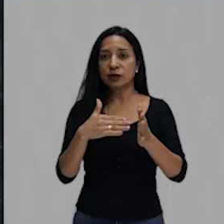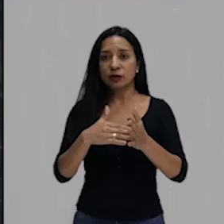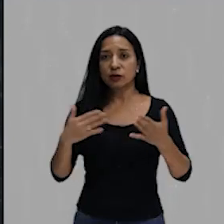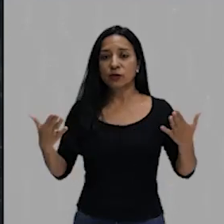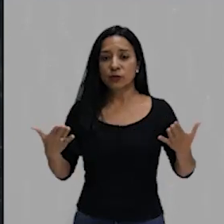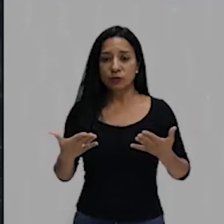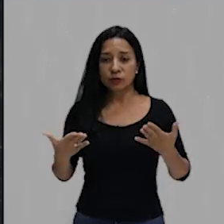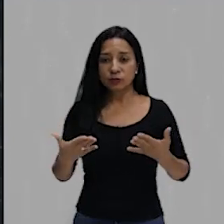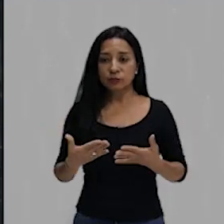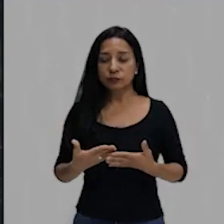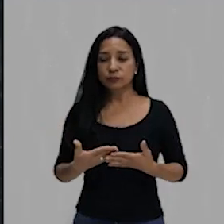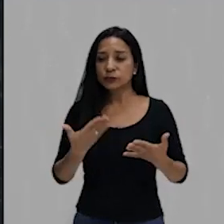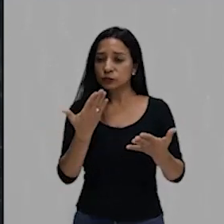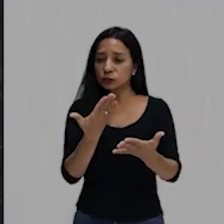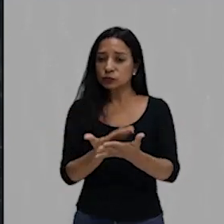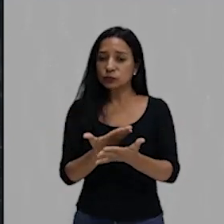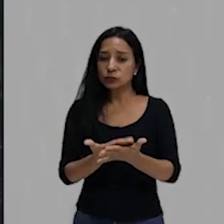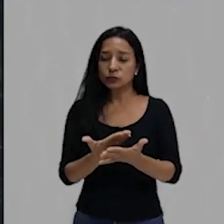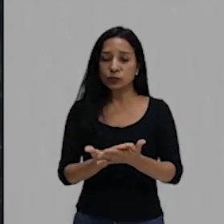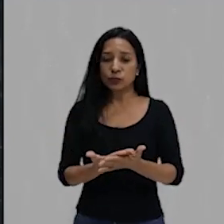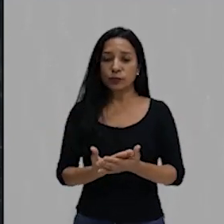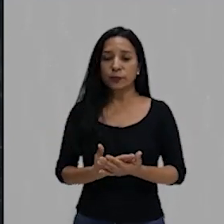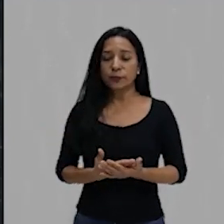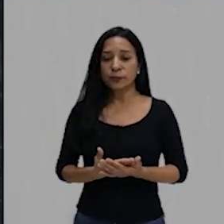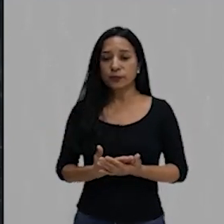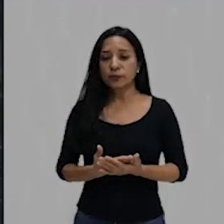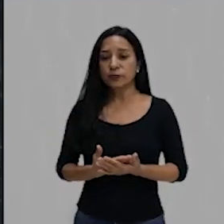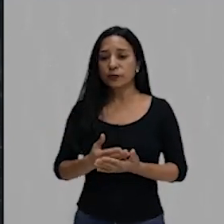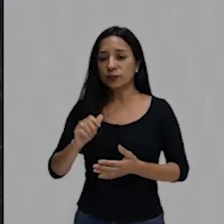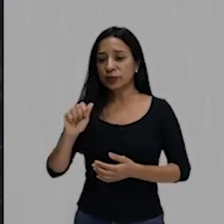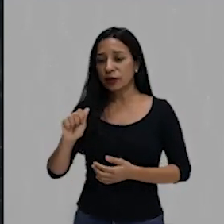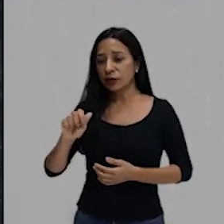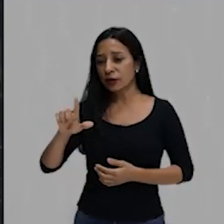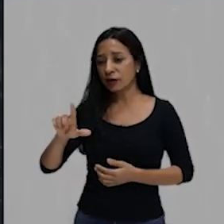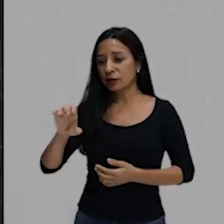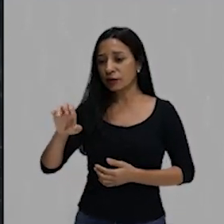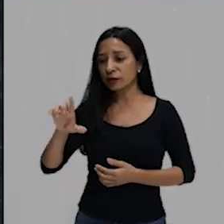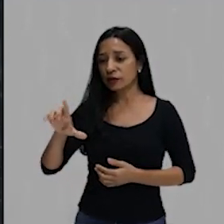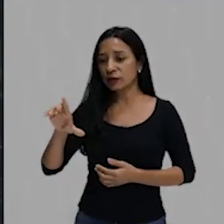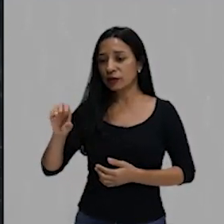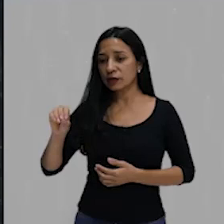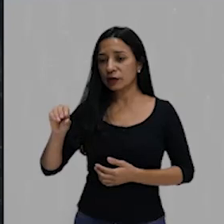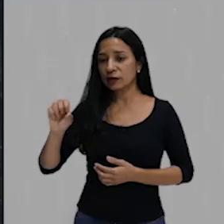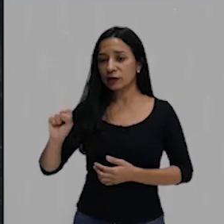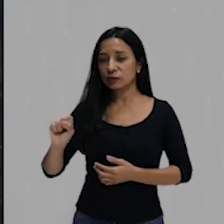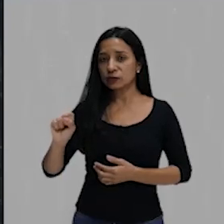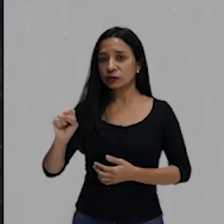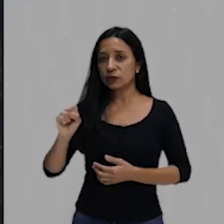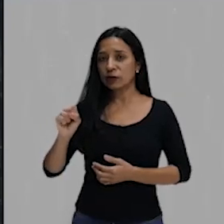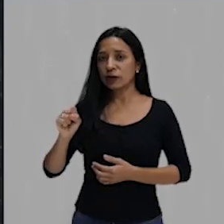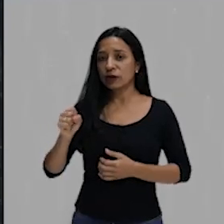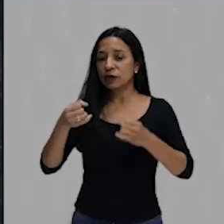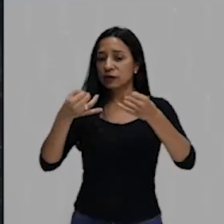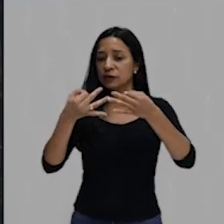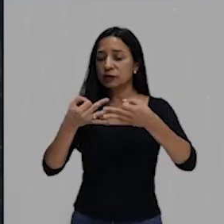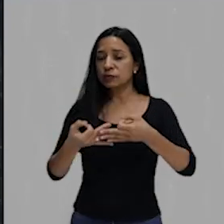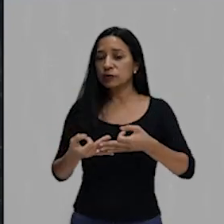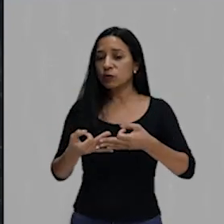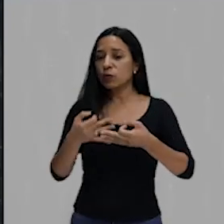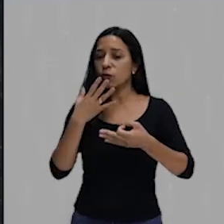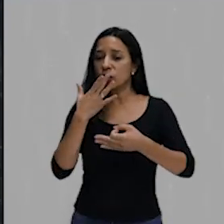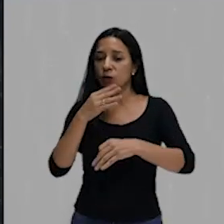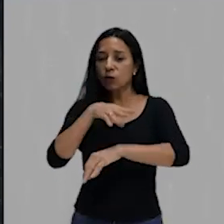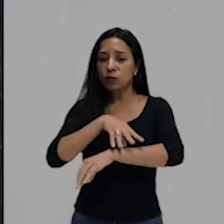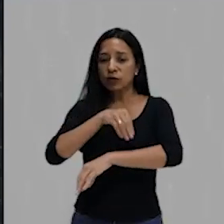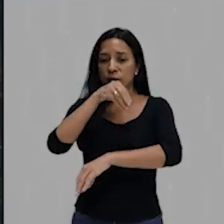viu, quando a gente estudou sobre alelos múltiplos, eu falei sobre coloração da pelagem dos